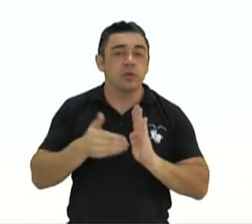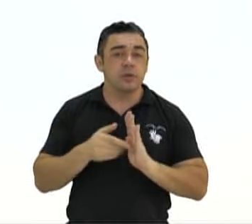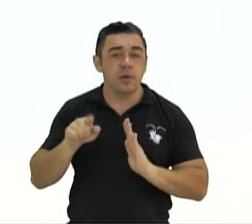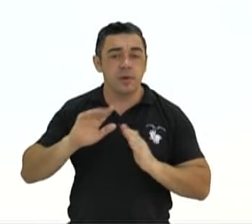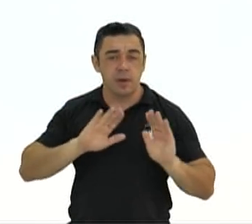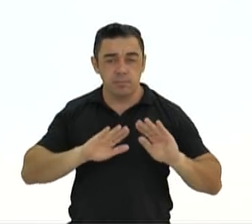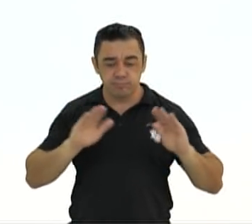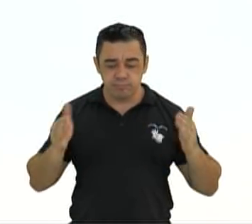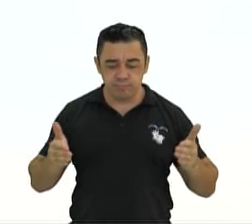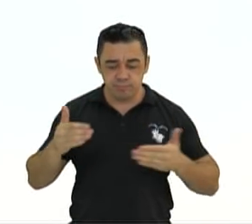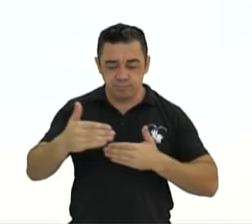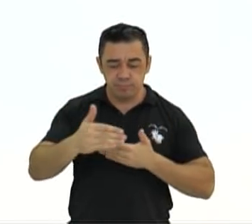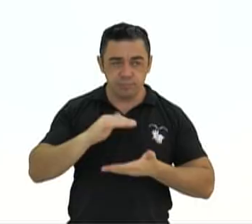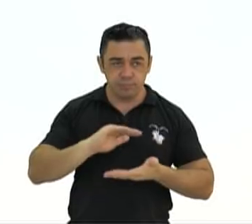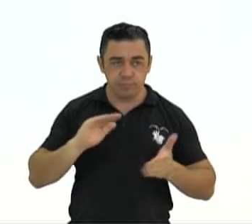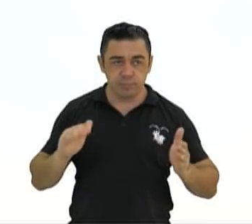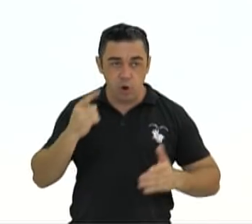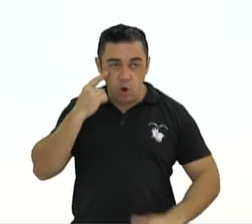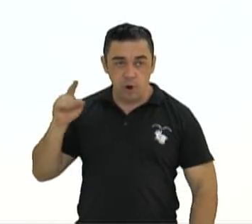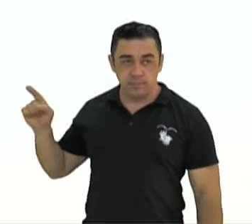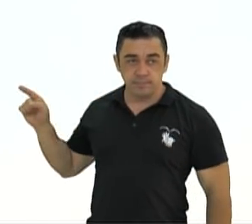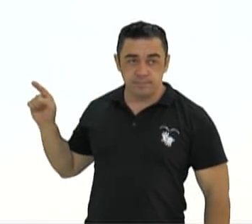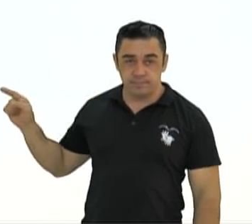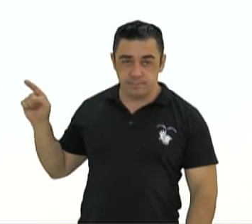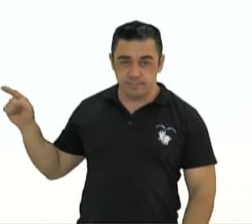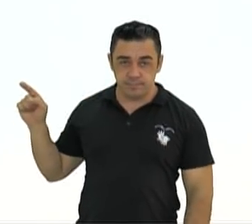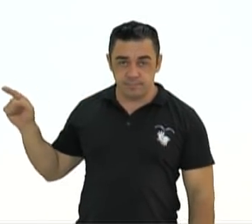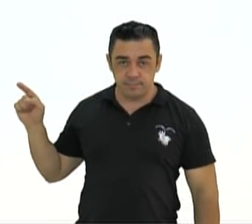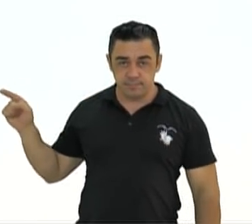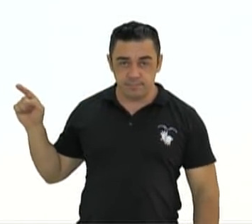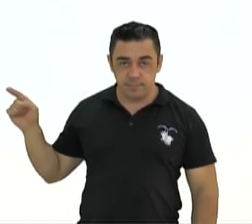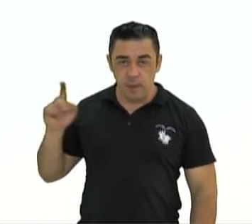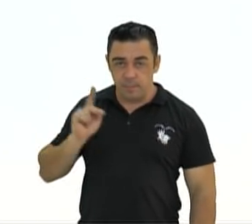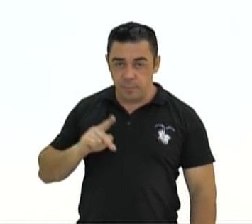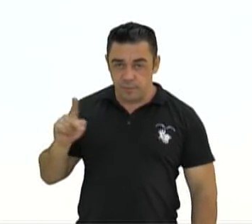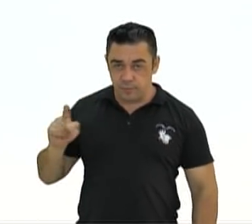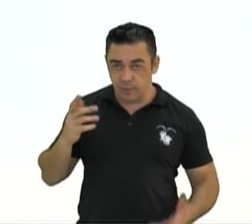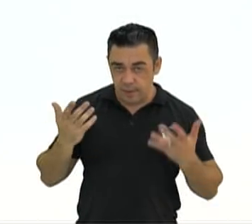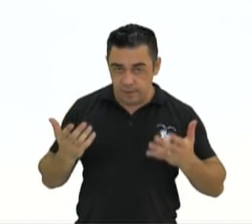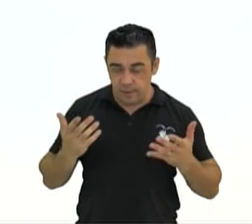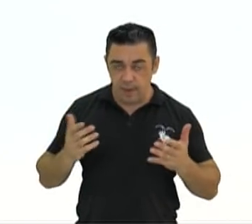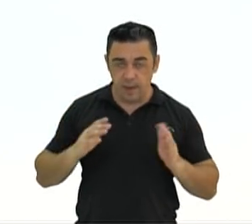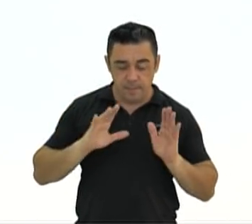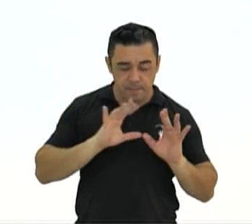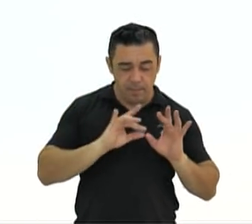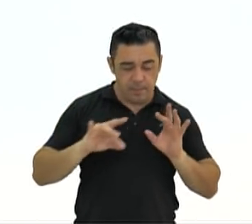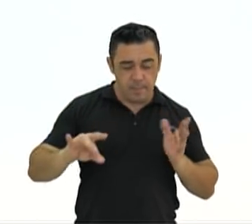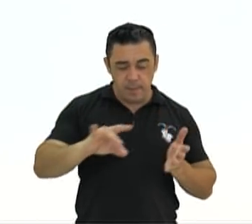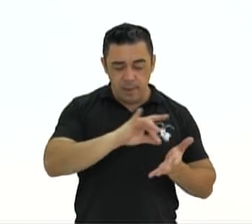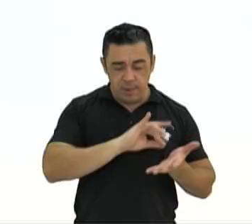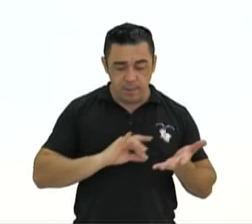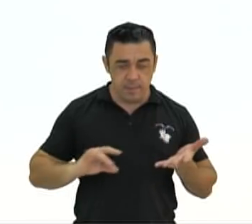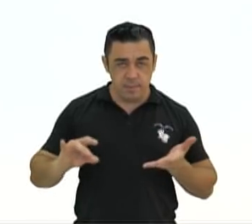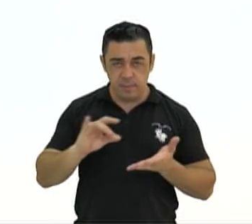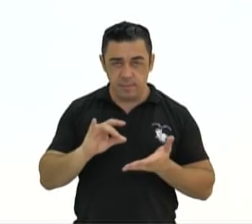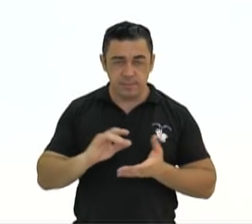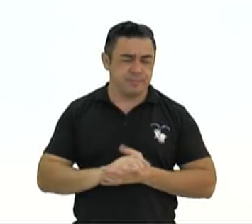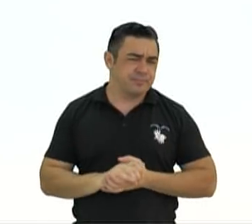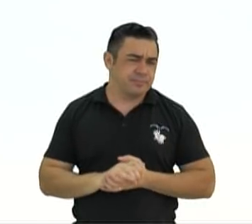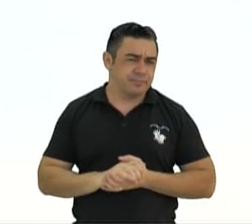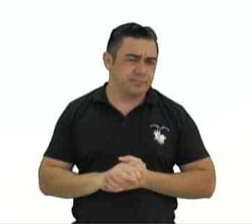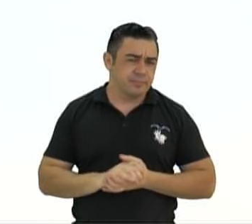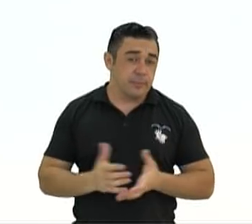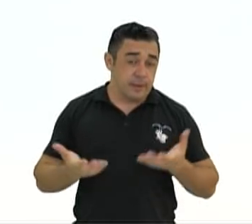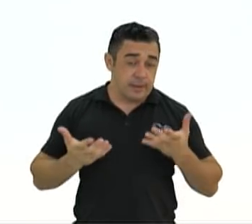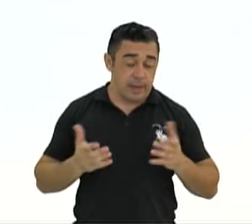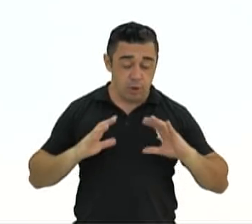coberta. Então, olhem lá, nós temos essa caixa que a prof. Marita quer cobrir com papel adesivo. Ela